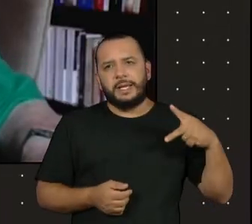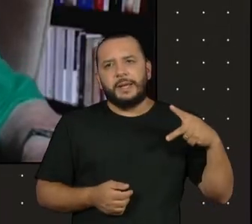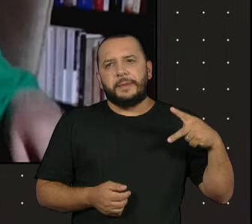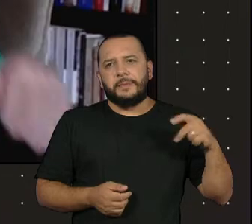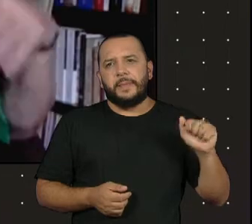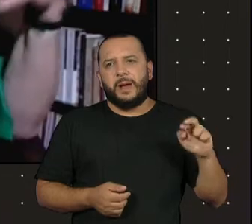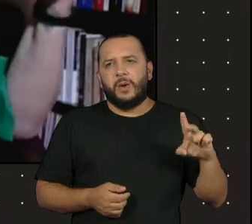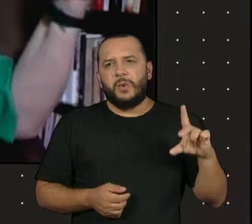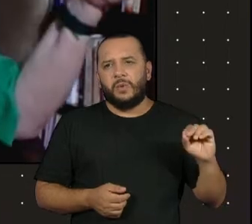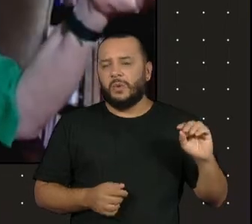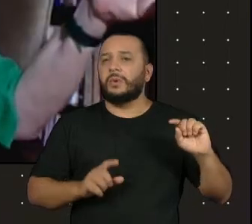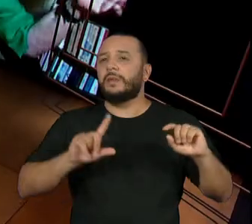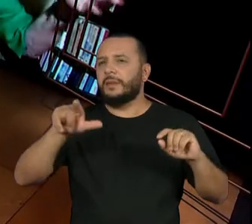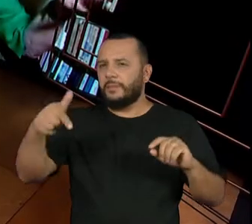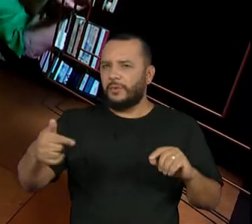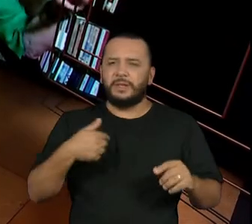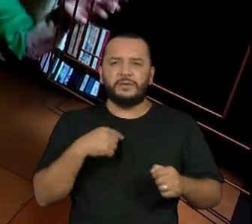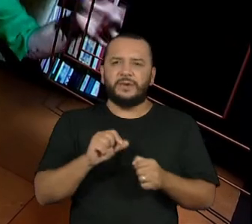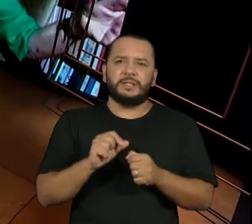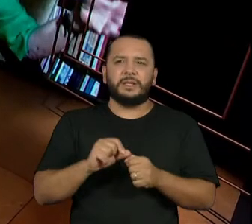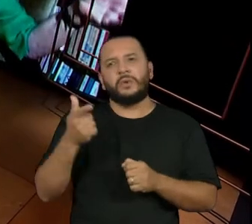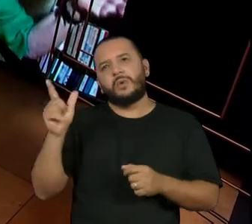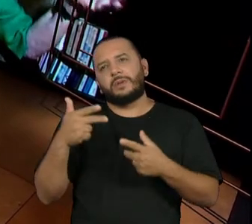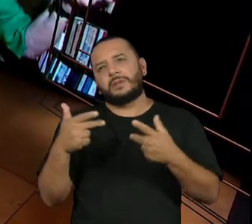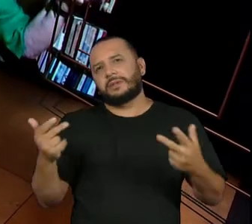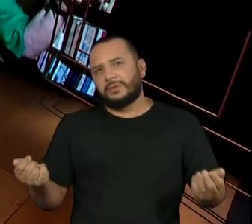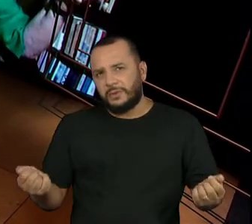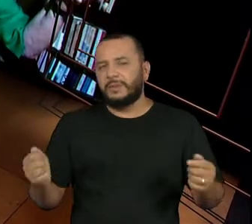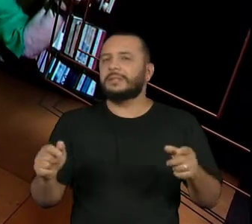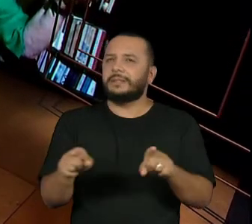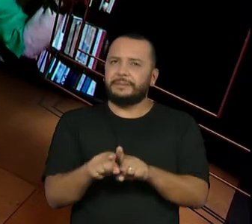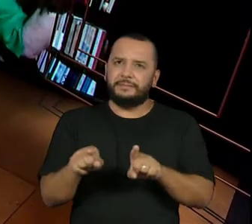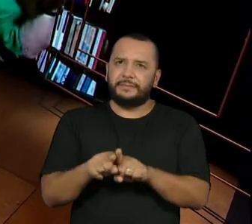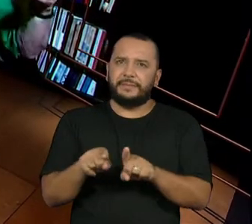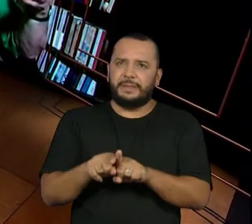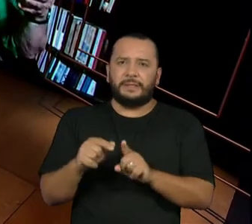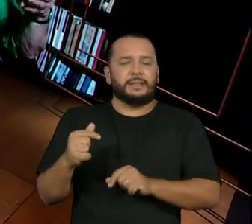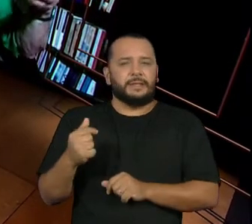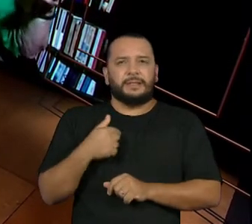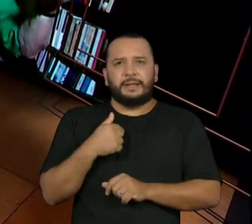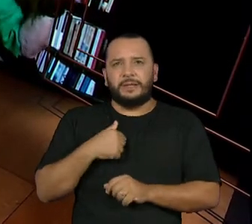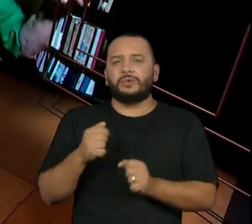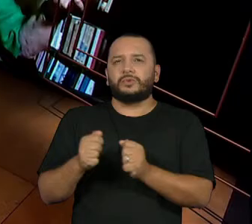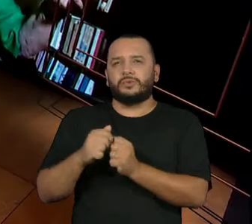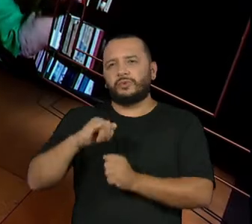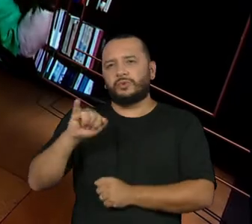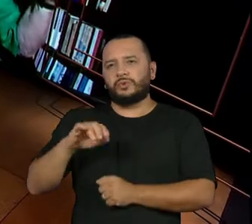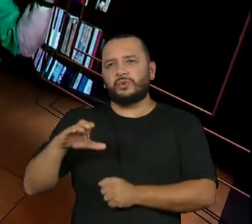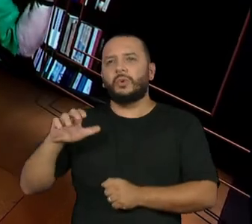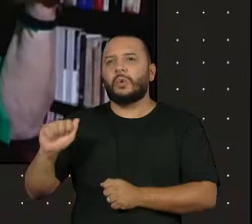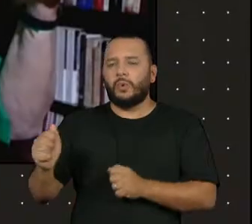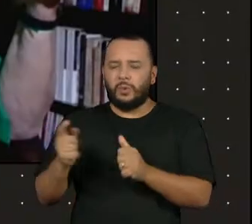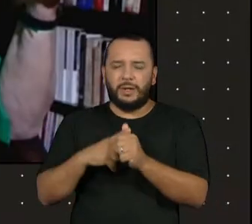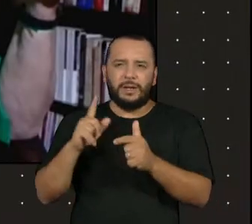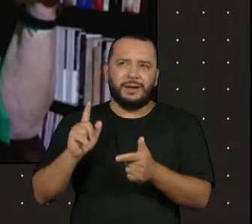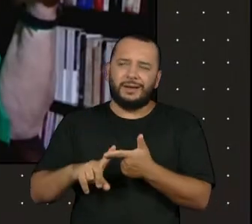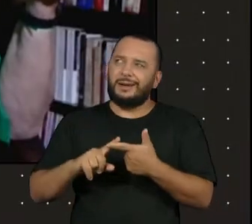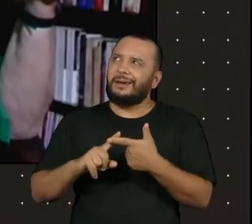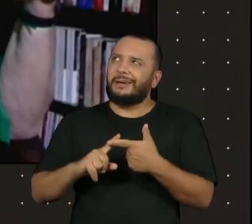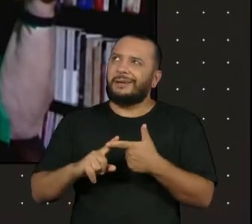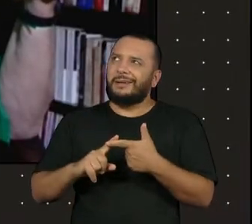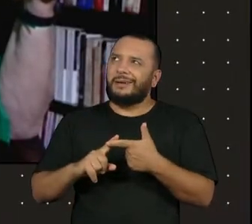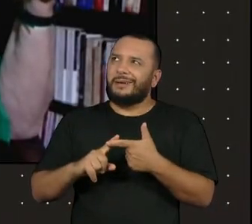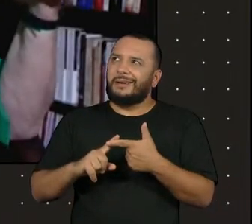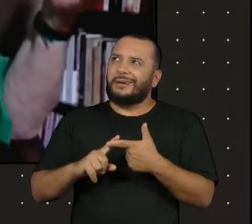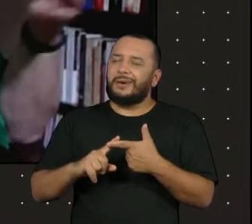depois, que ele foi fazer outras coisas, eu fiz o Meno Male, fiz uma porção de coisas com o Juca, que ele falou,